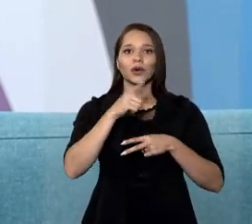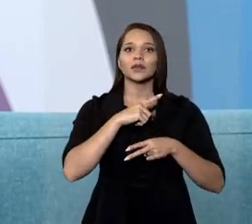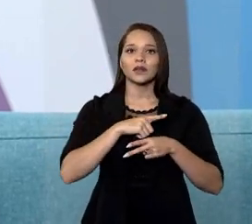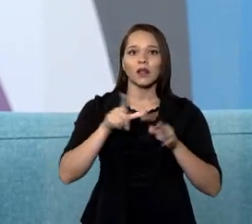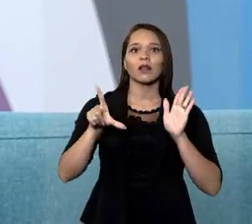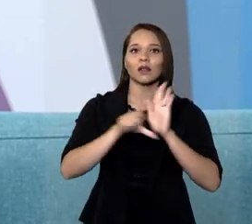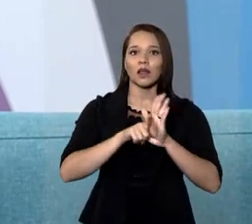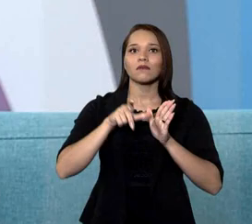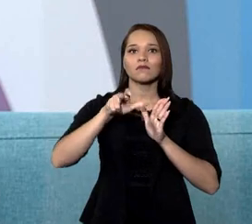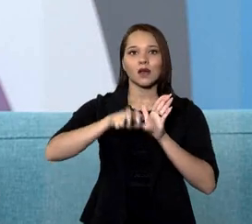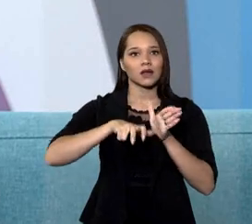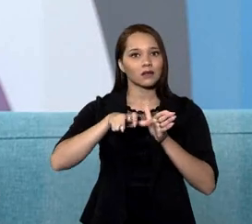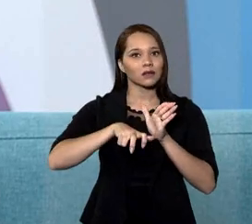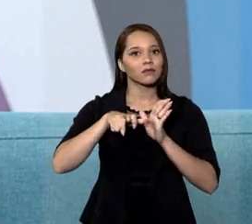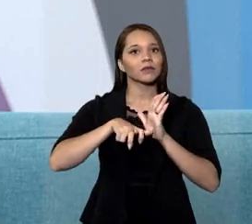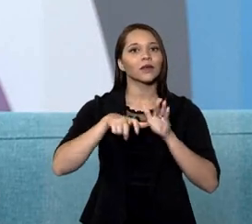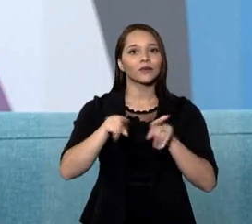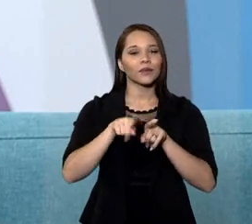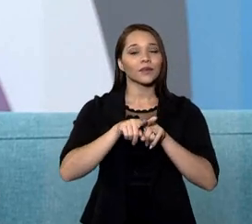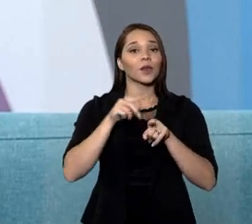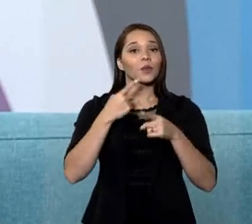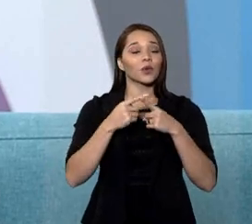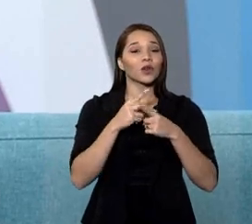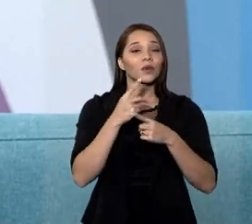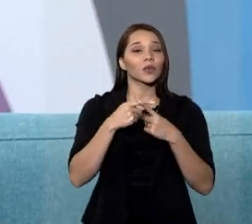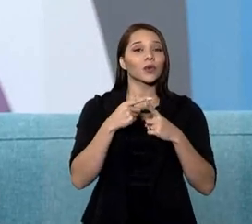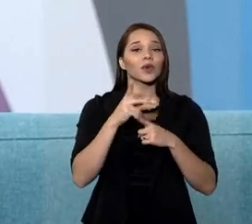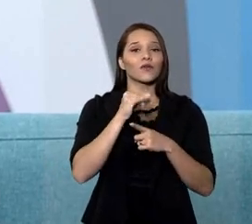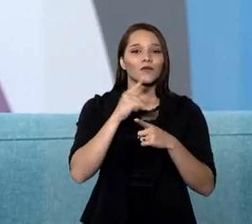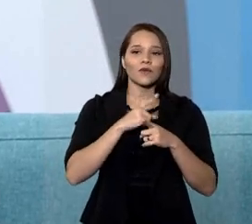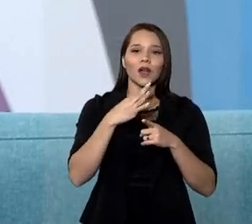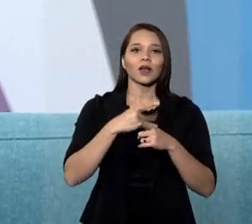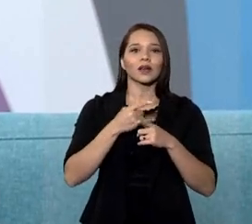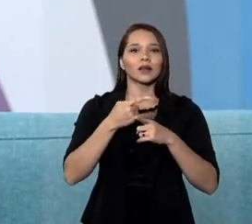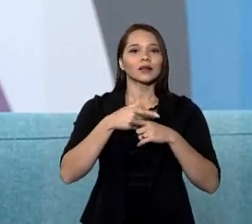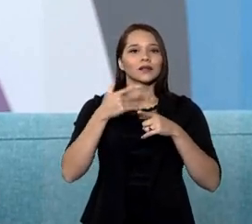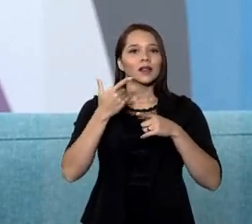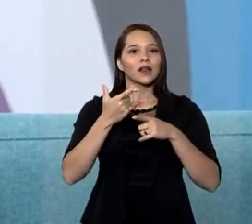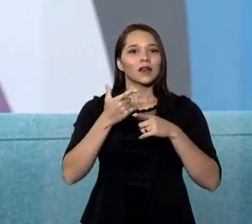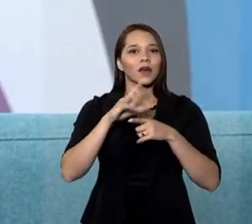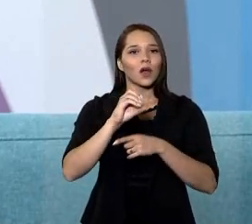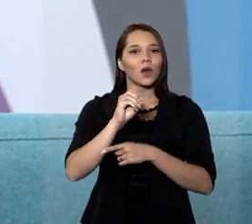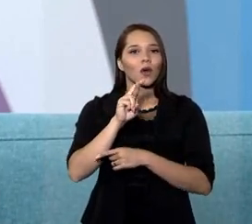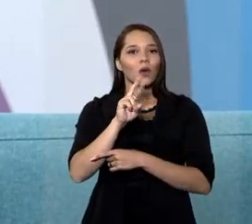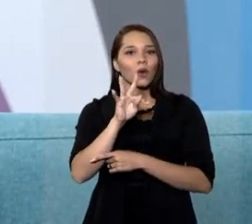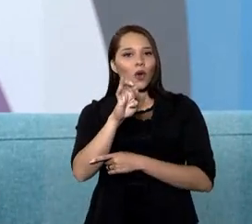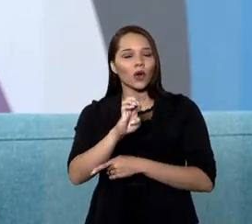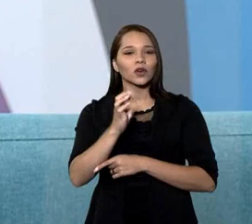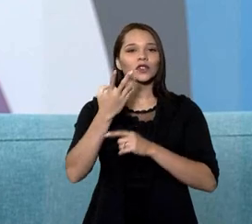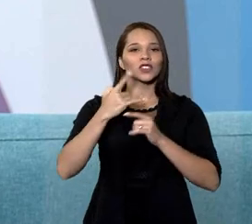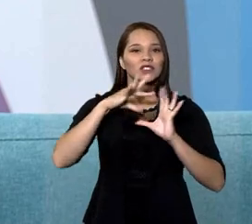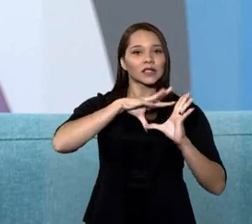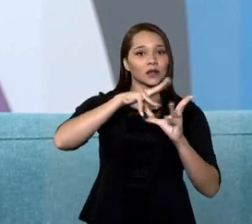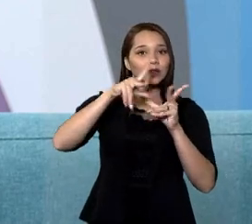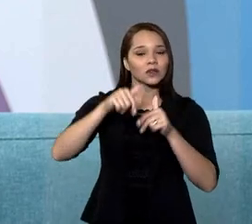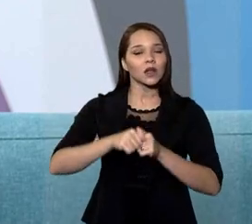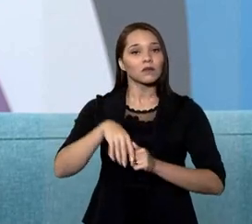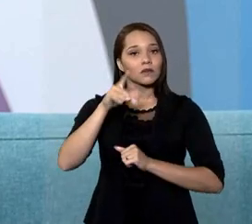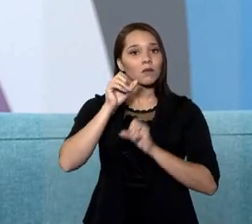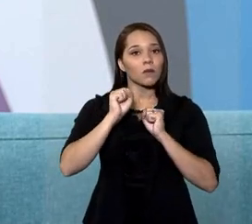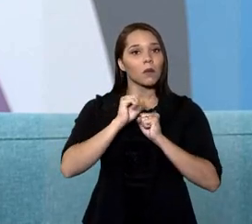aí você tem a lei maria da penha que vem porque se vai com vai se vai na corte interamericana